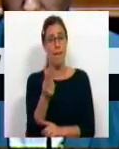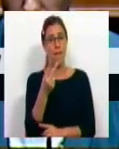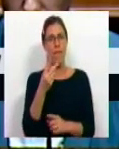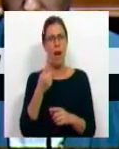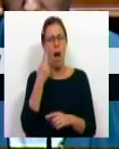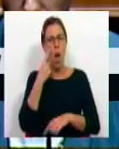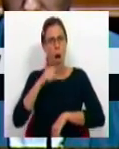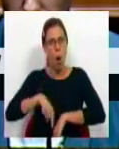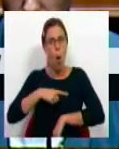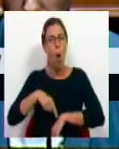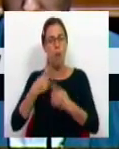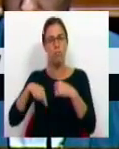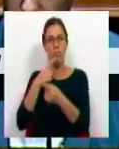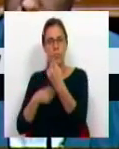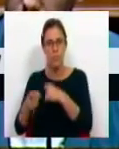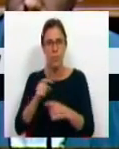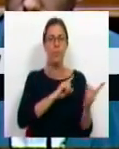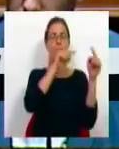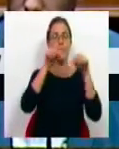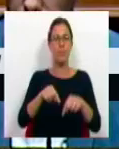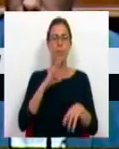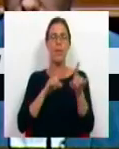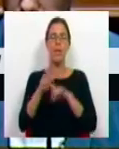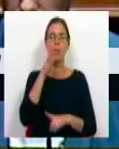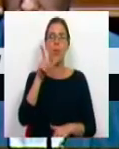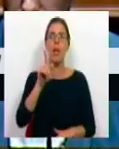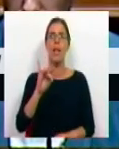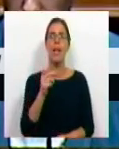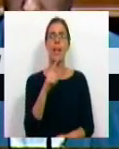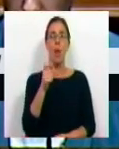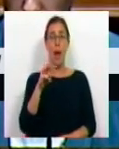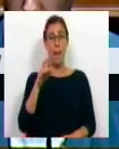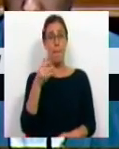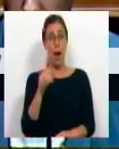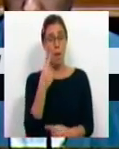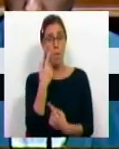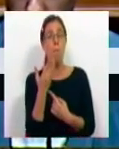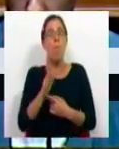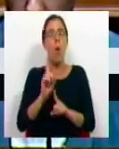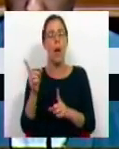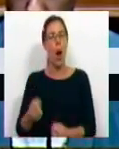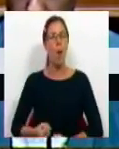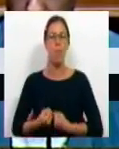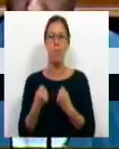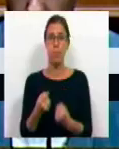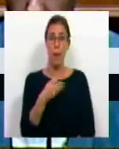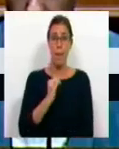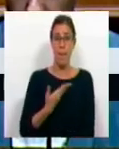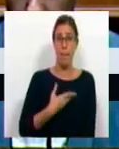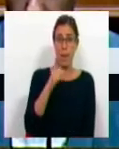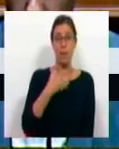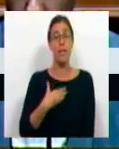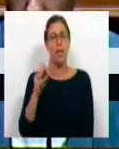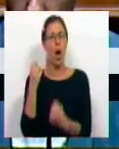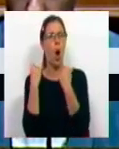longas audições, juntamente com aquilo que foi trazido aqui pelo deputado Leitão Amar do PSD, mostra, sim, a incapacidade tanto do PSD como